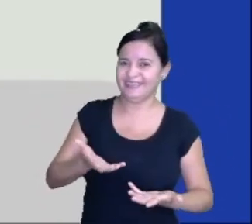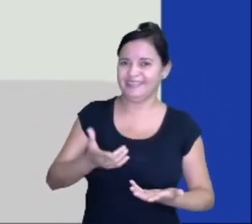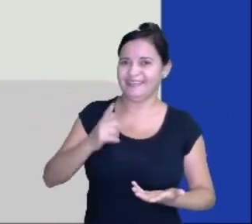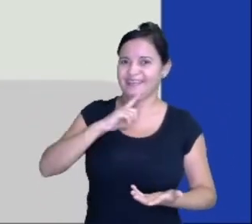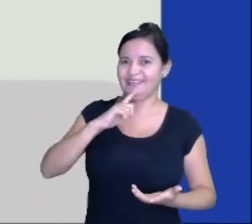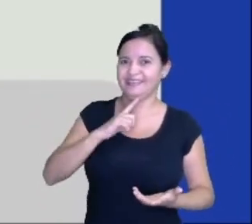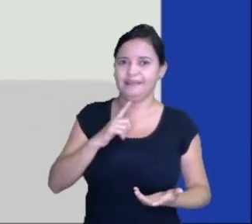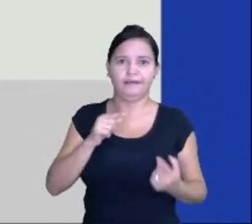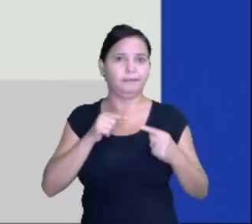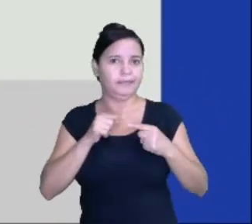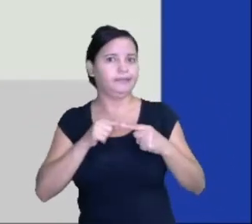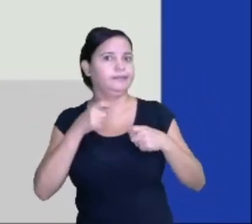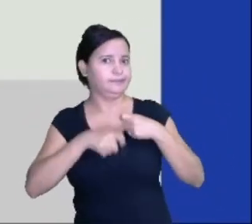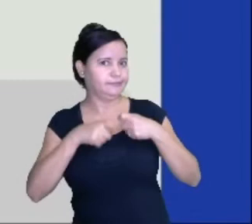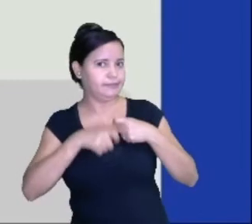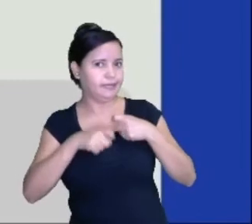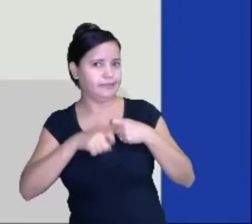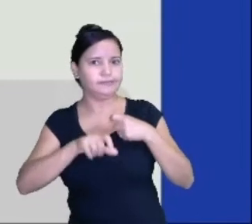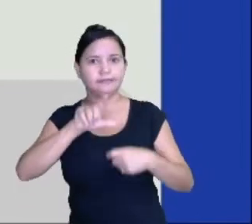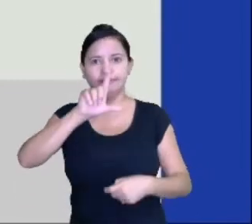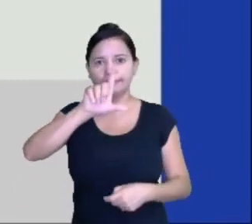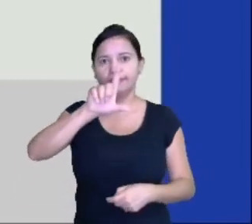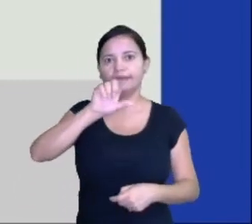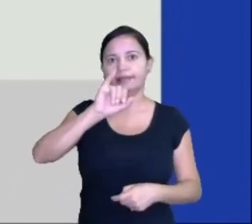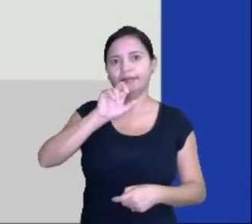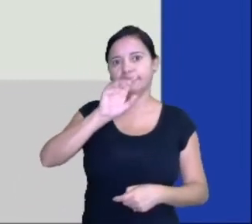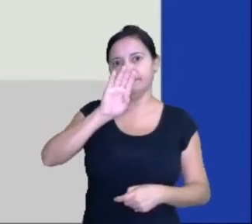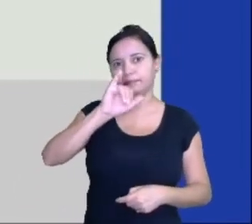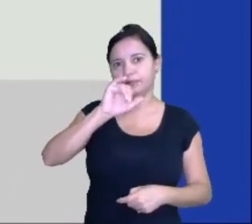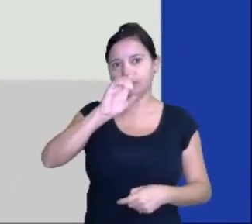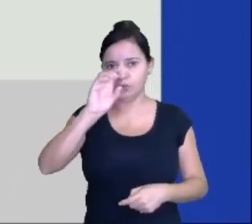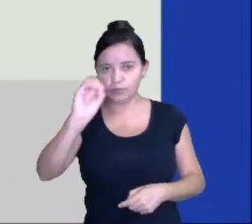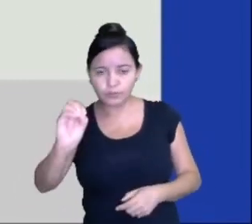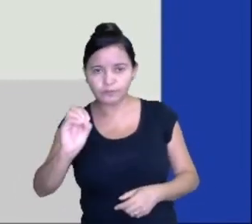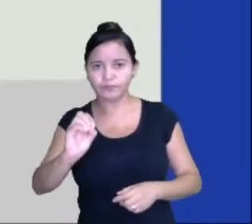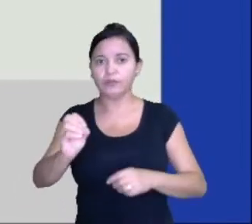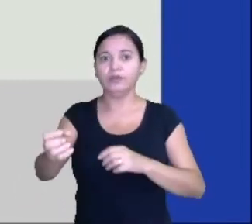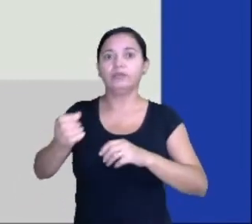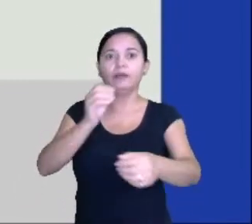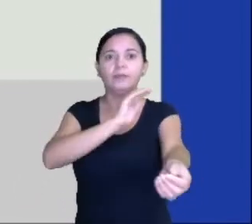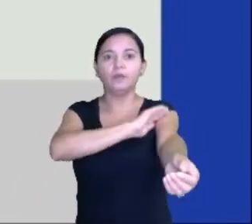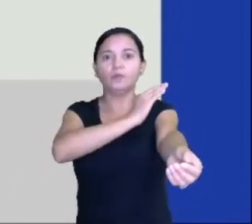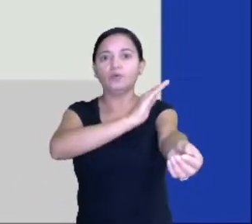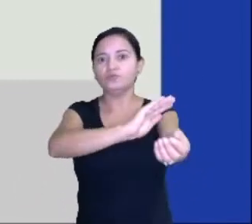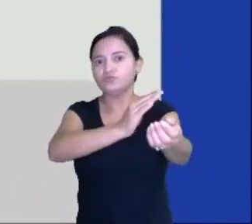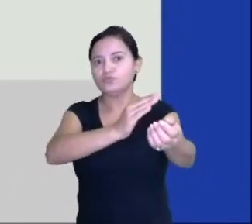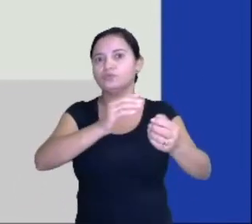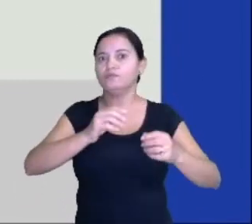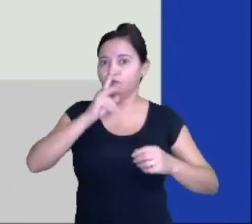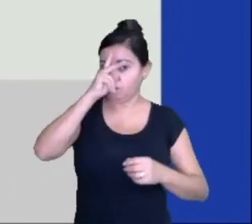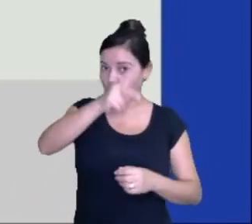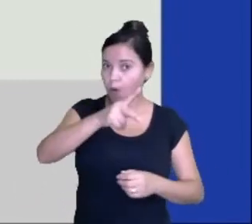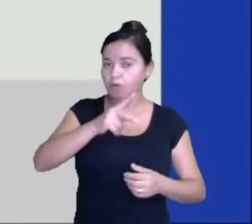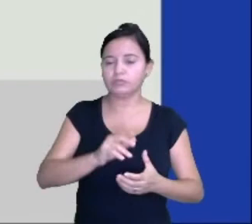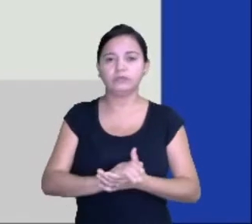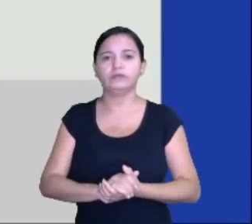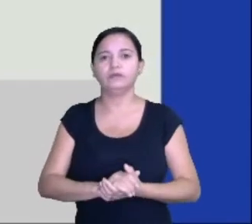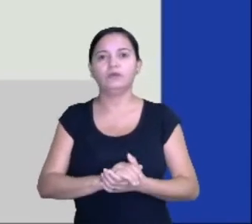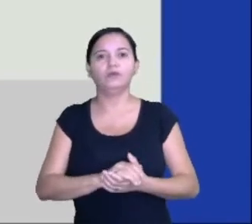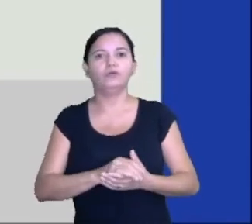ver com apetite sexual, aumenta a massa e força muscular. No rim, estimula a produção